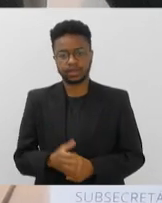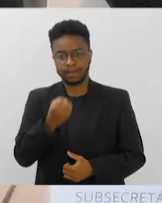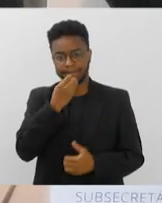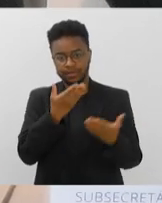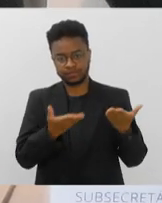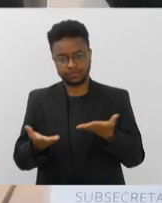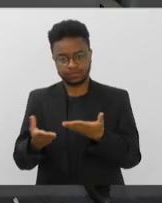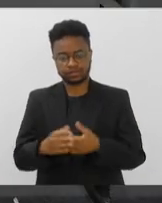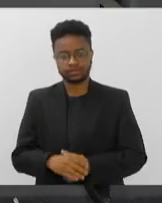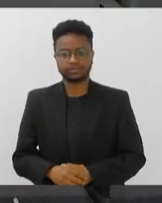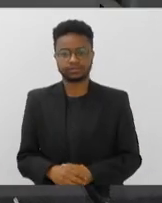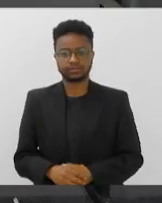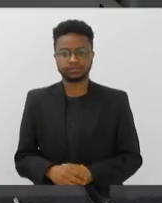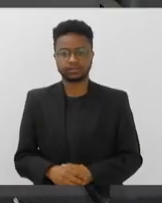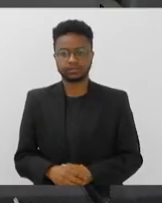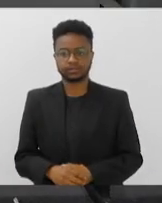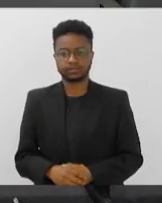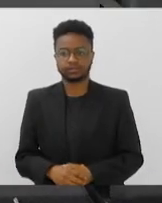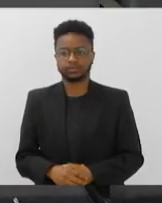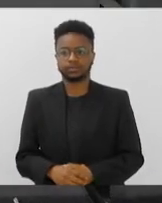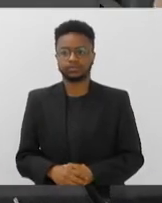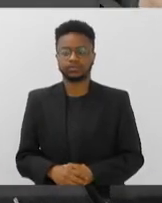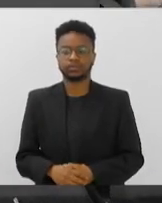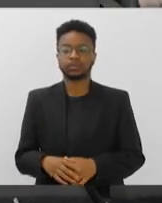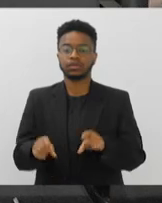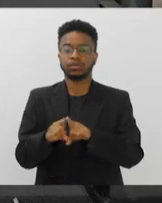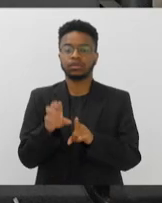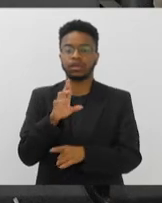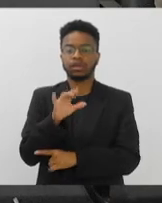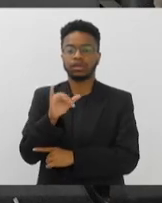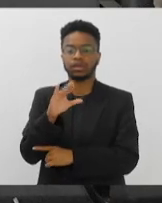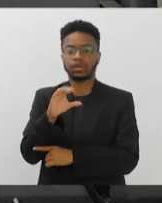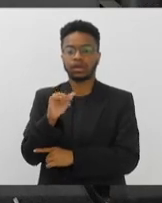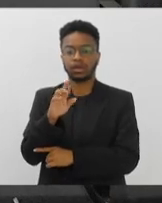bem-vinda é do quintal de Ana o